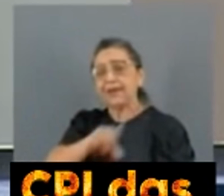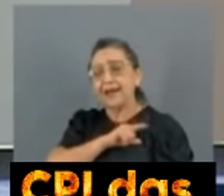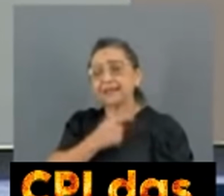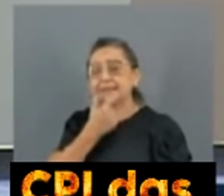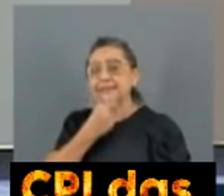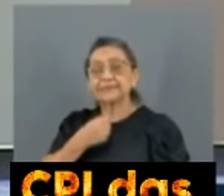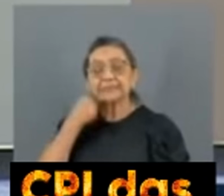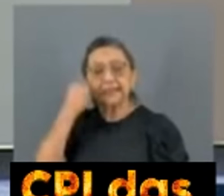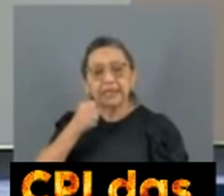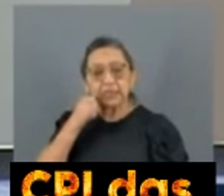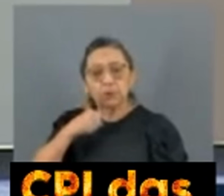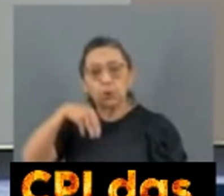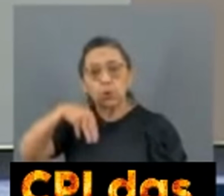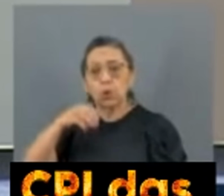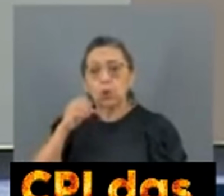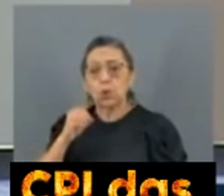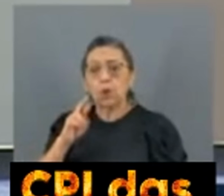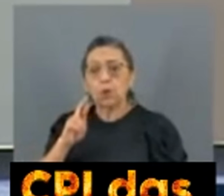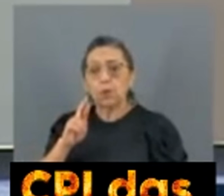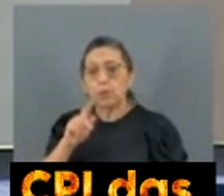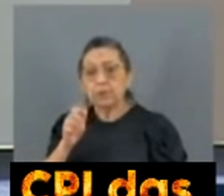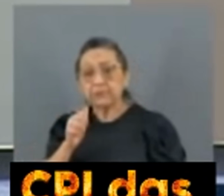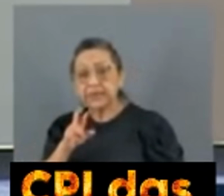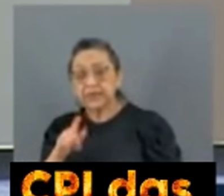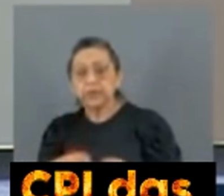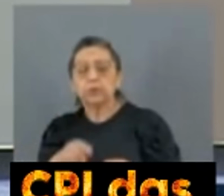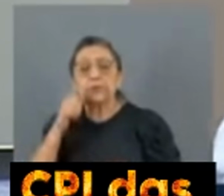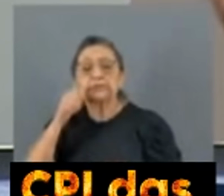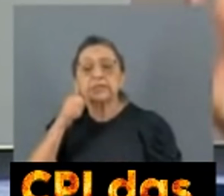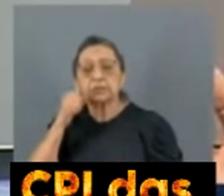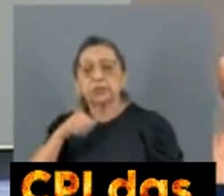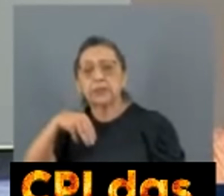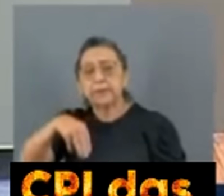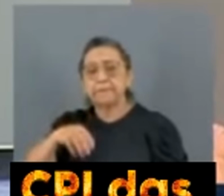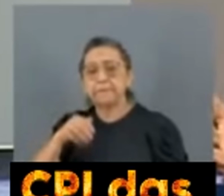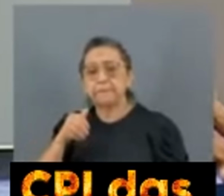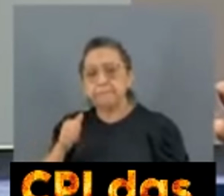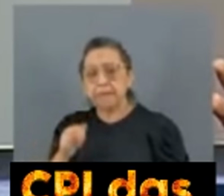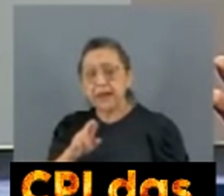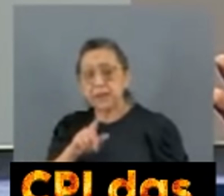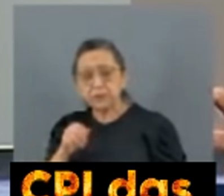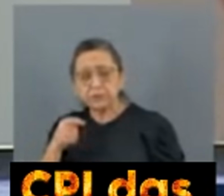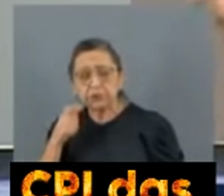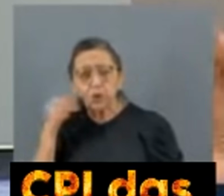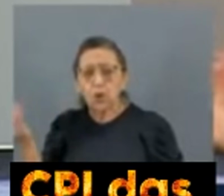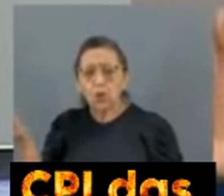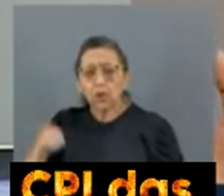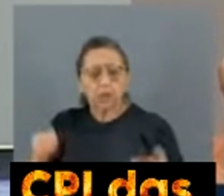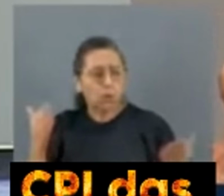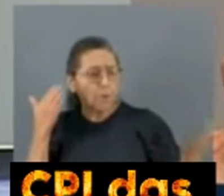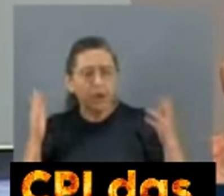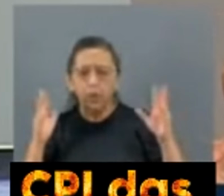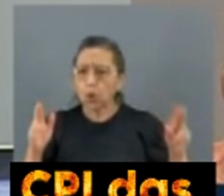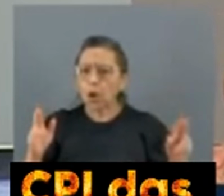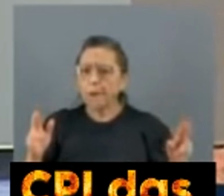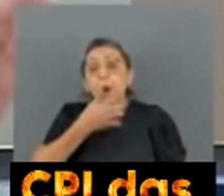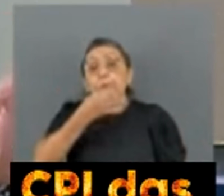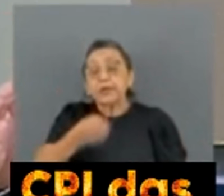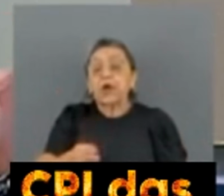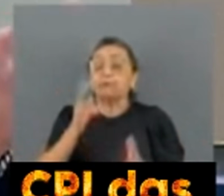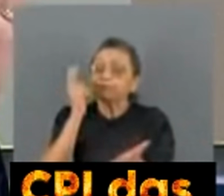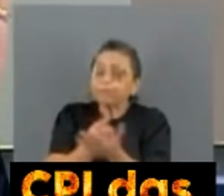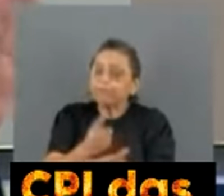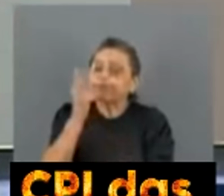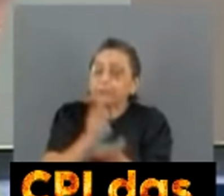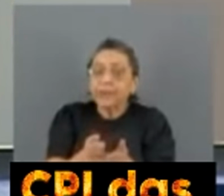senador Mozarito Cavalcante, a senadora Marluce Pinto, e os discursos que eu estou vendo agora, é exatamente o mesmo. Não